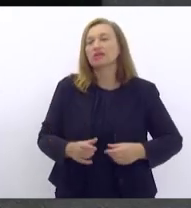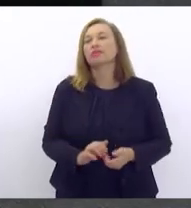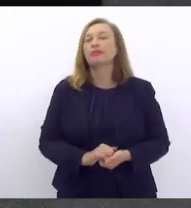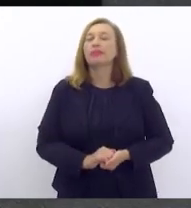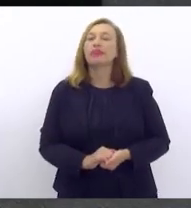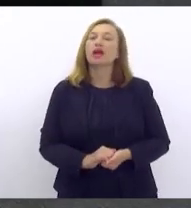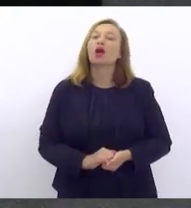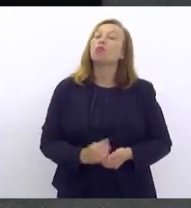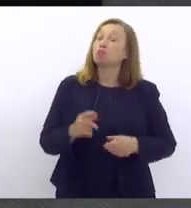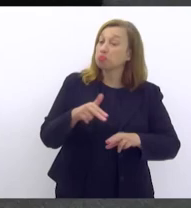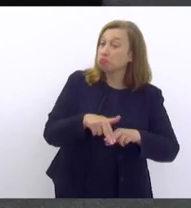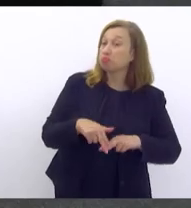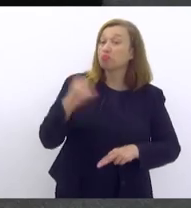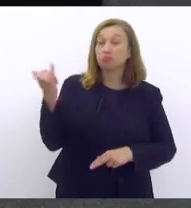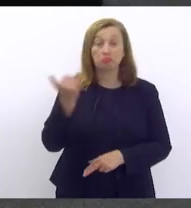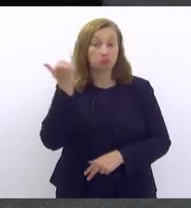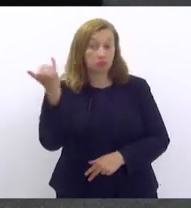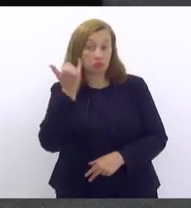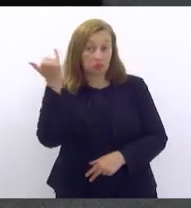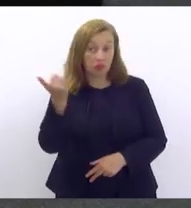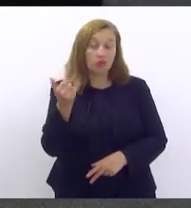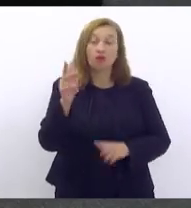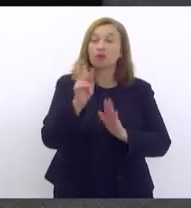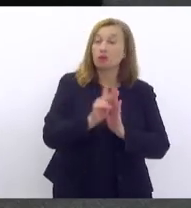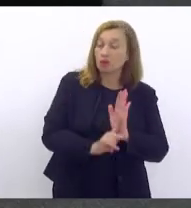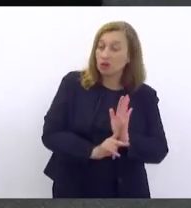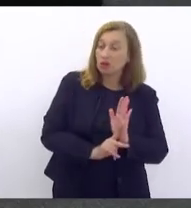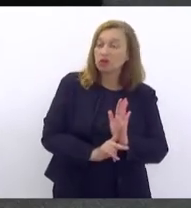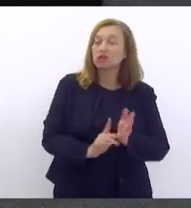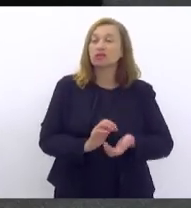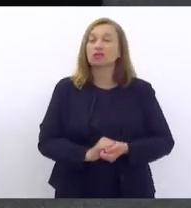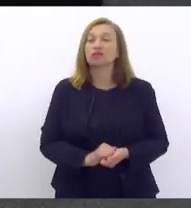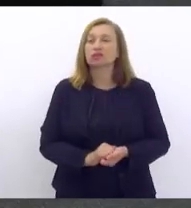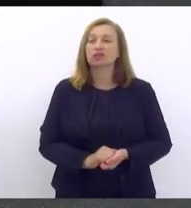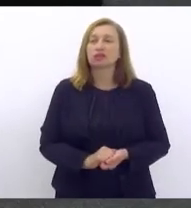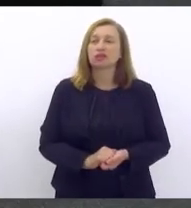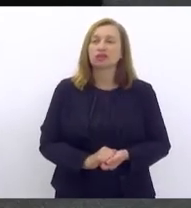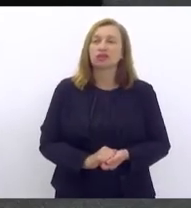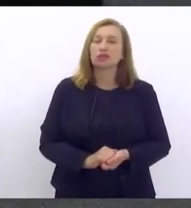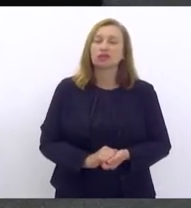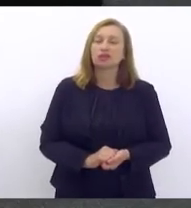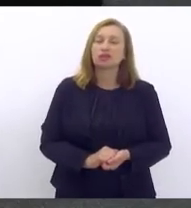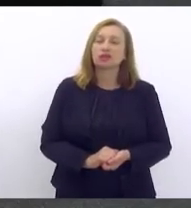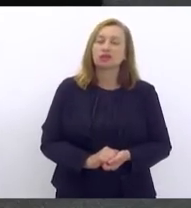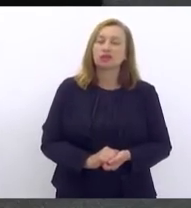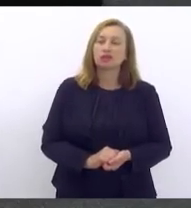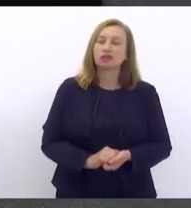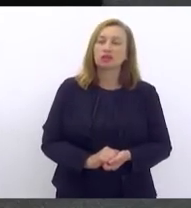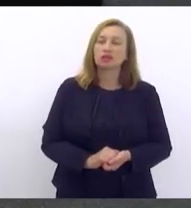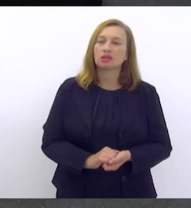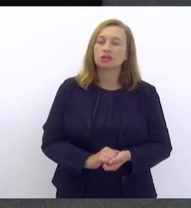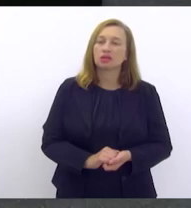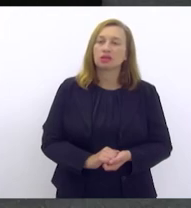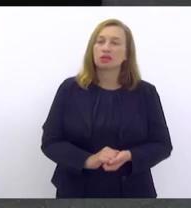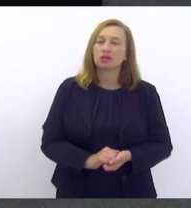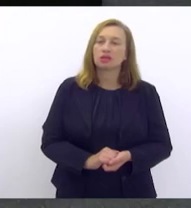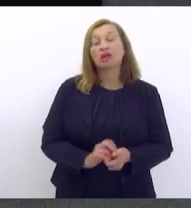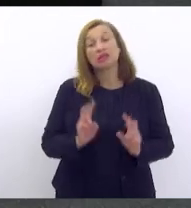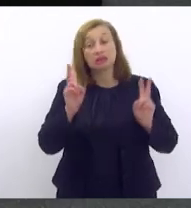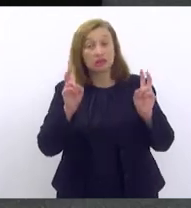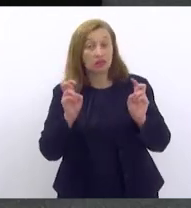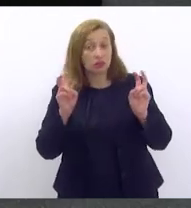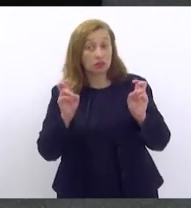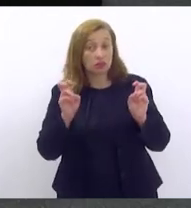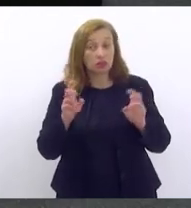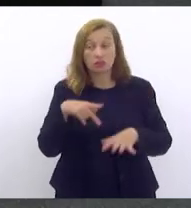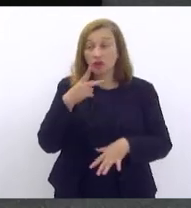isso, a importância disso, desse projeto, espero sanar essas questões